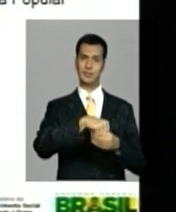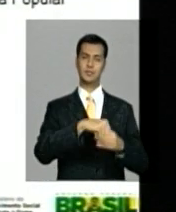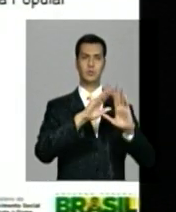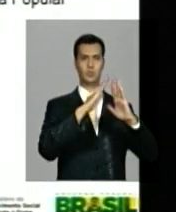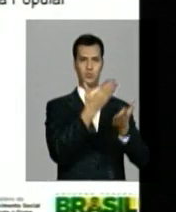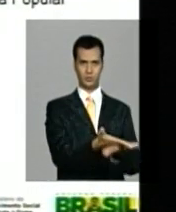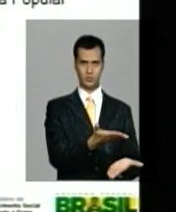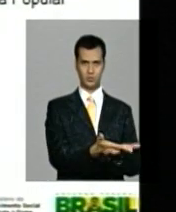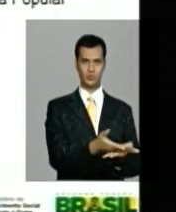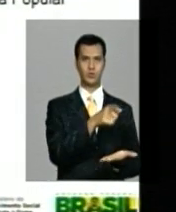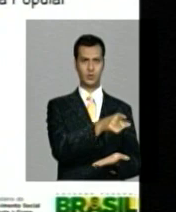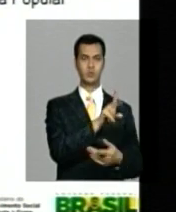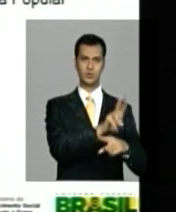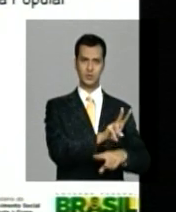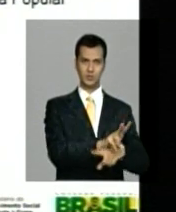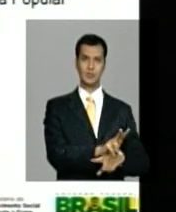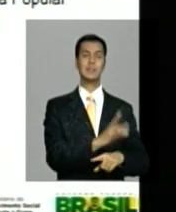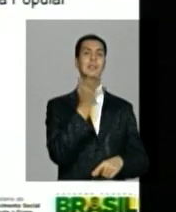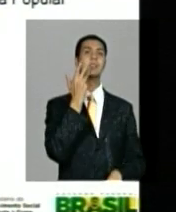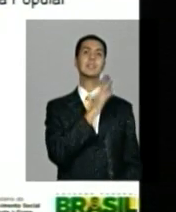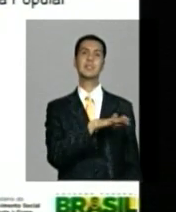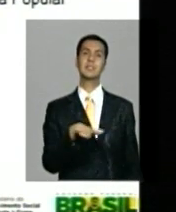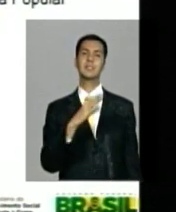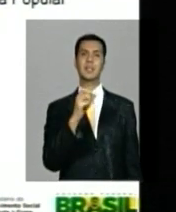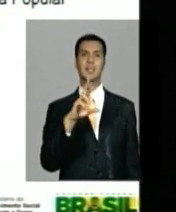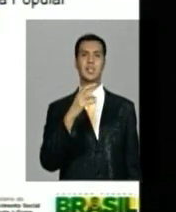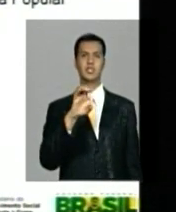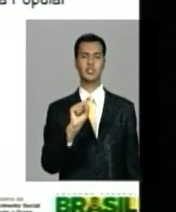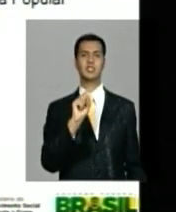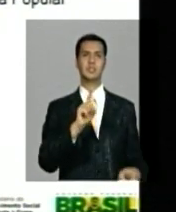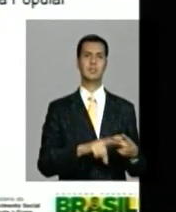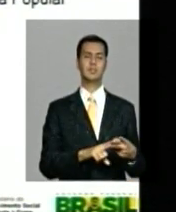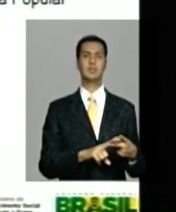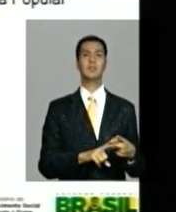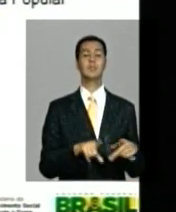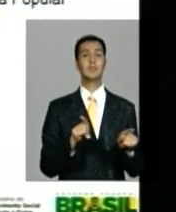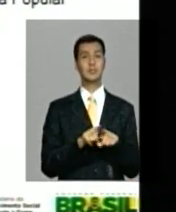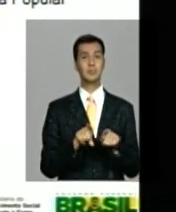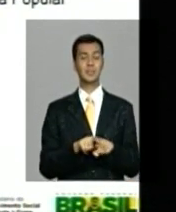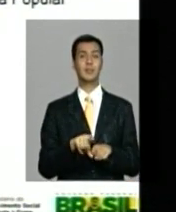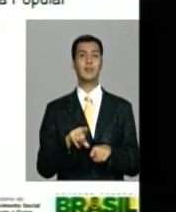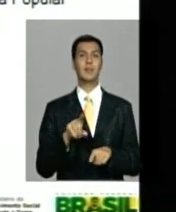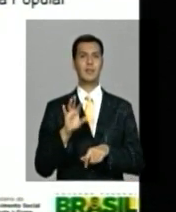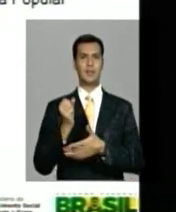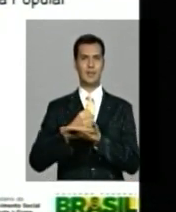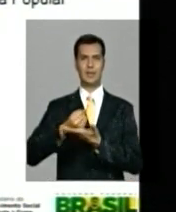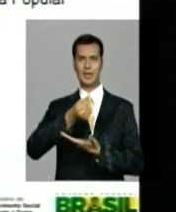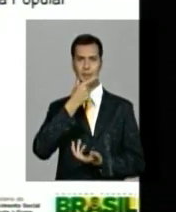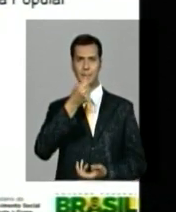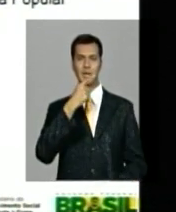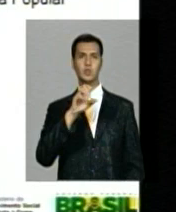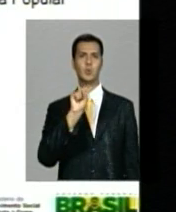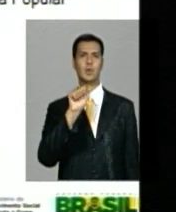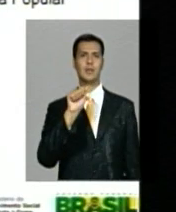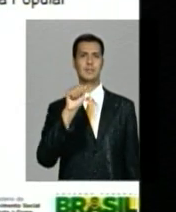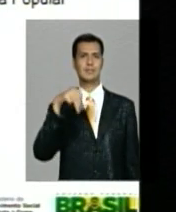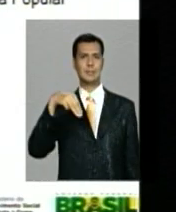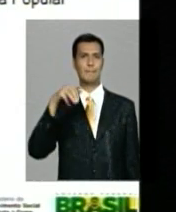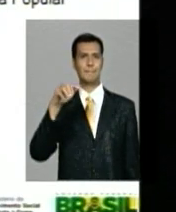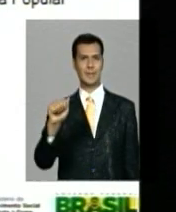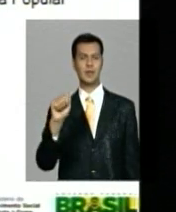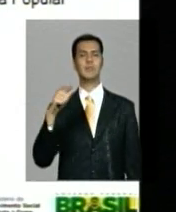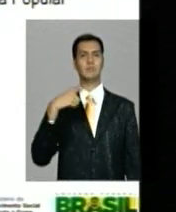na pré-escola e nas creches e a introdução do remédio para asma de graça com medicamento gratuito no